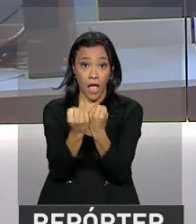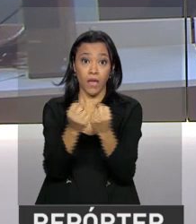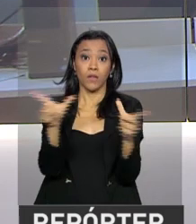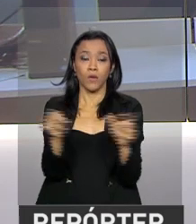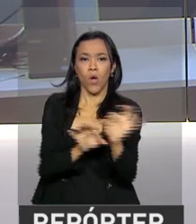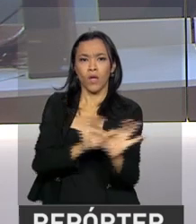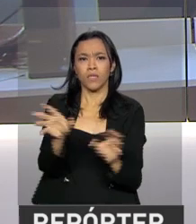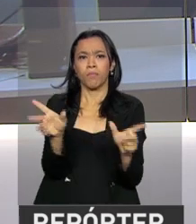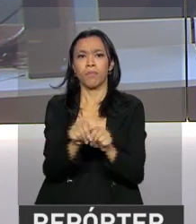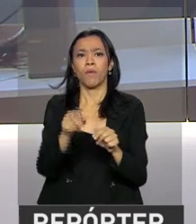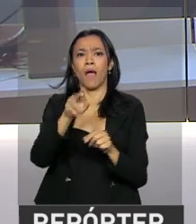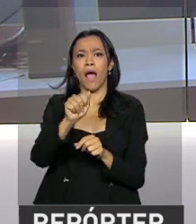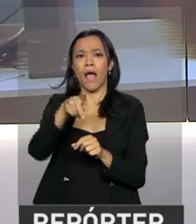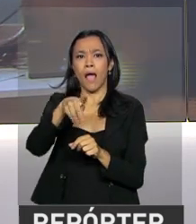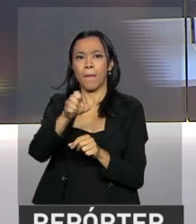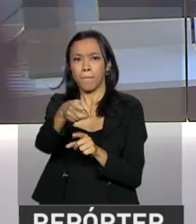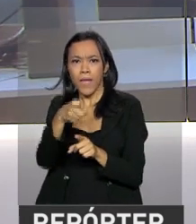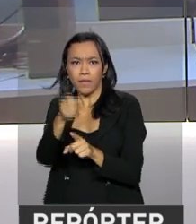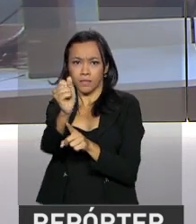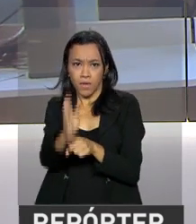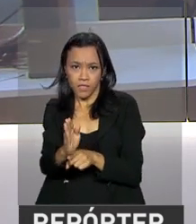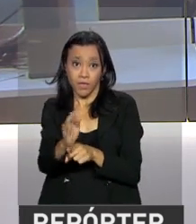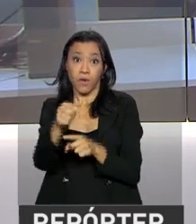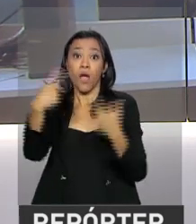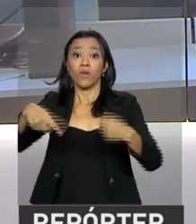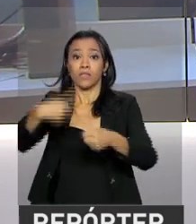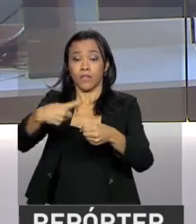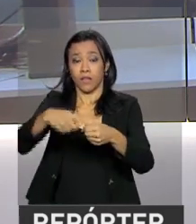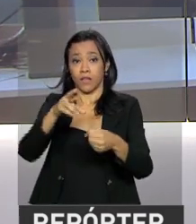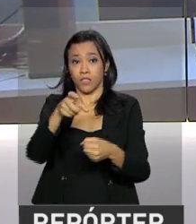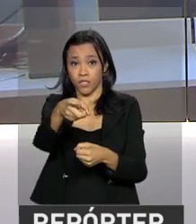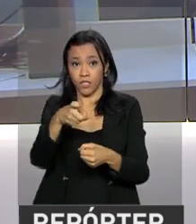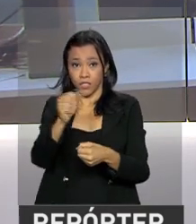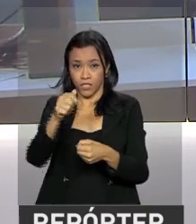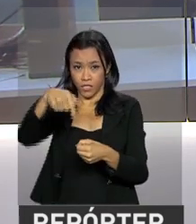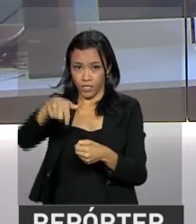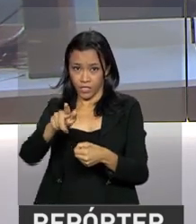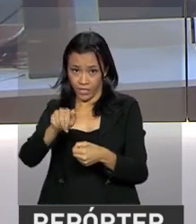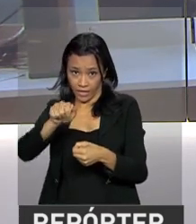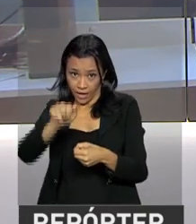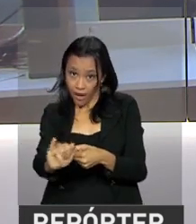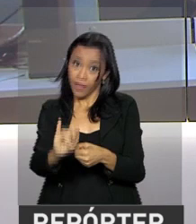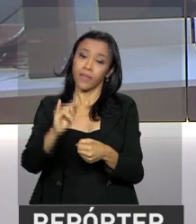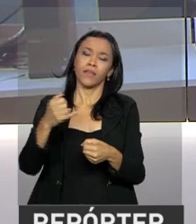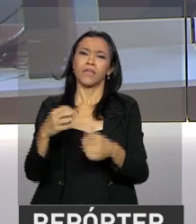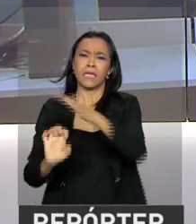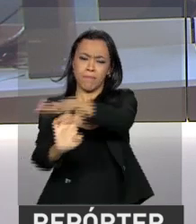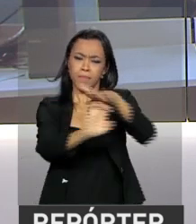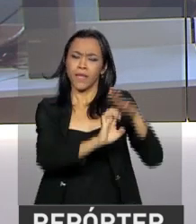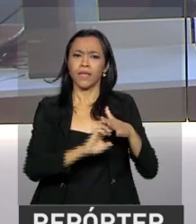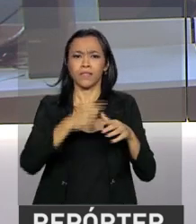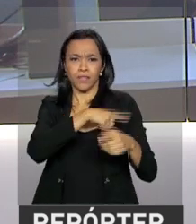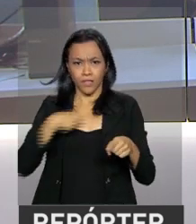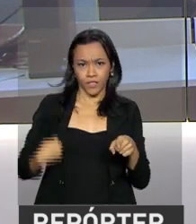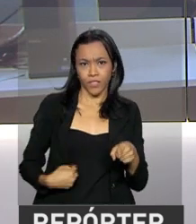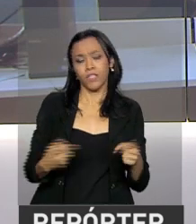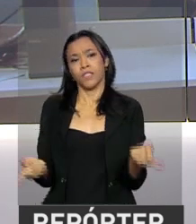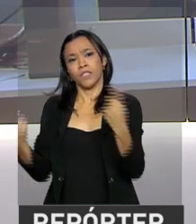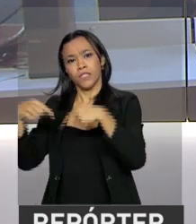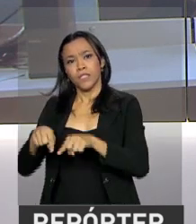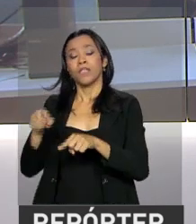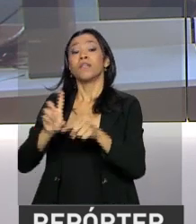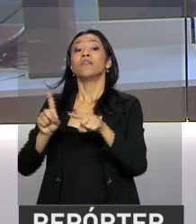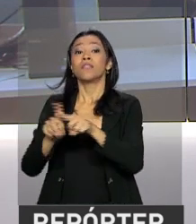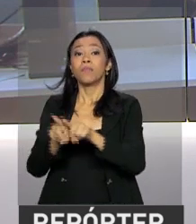Apex Brasil em Shangai já devem ser assinados acordos comerciais entre empresas chinesas e companhias brasileiras como a